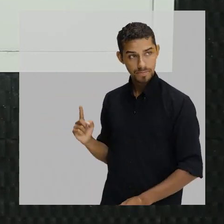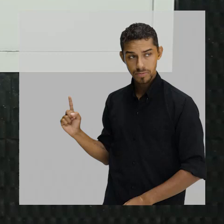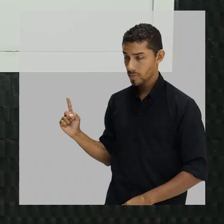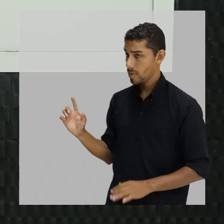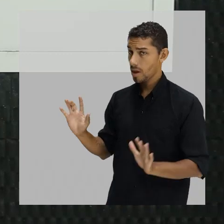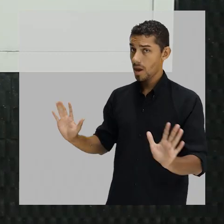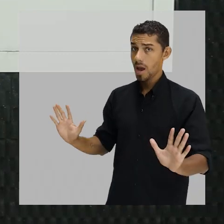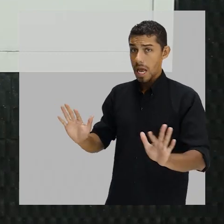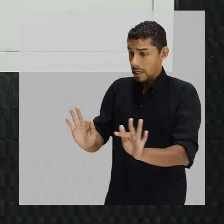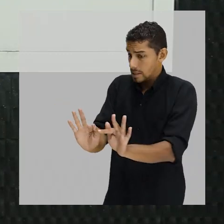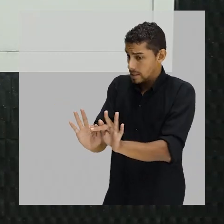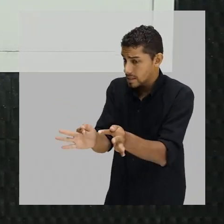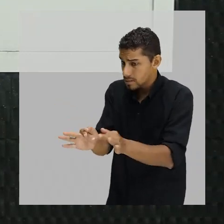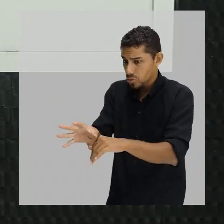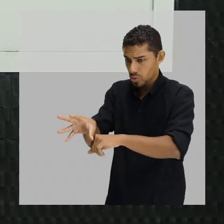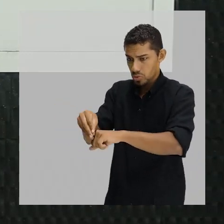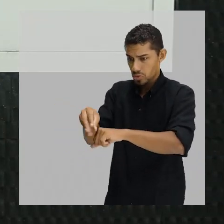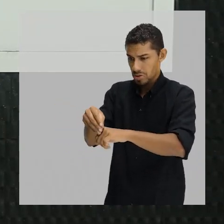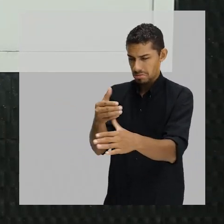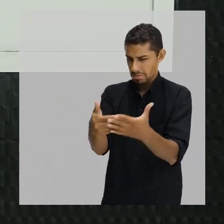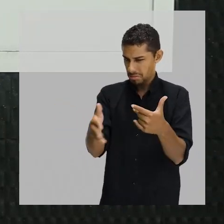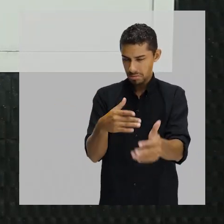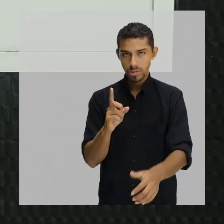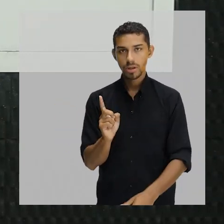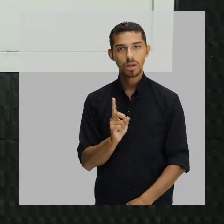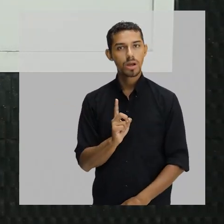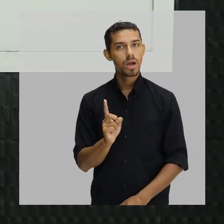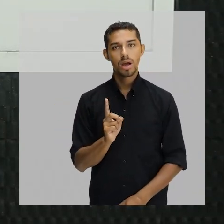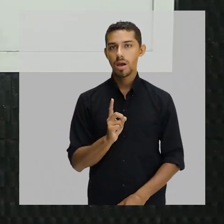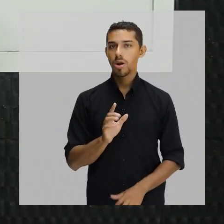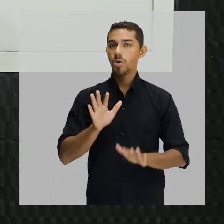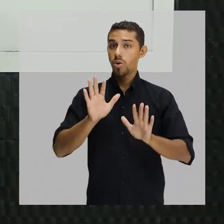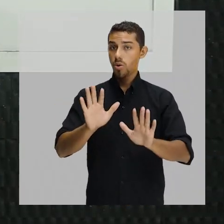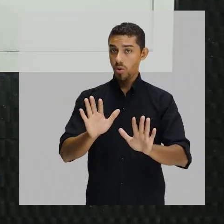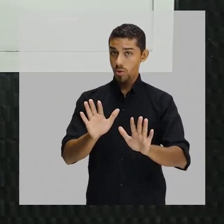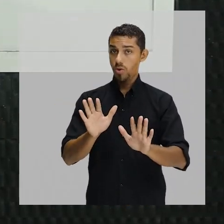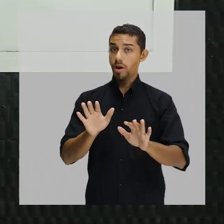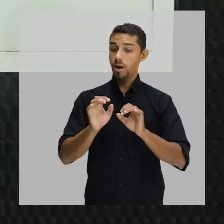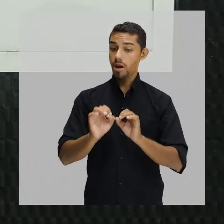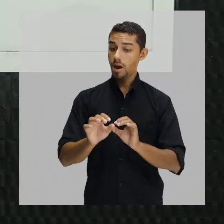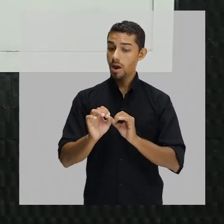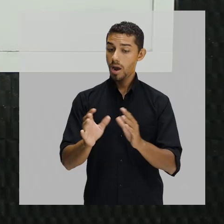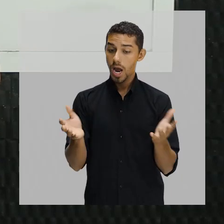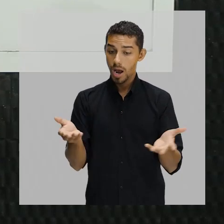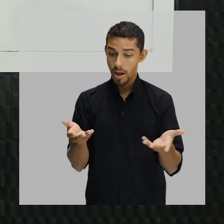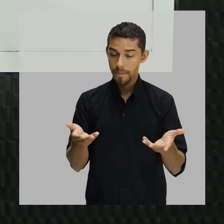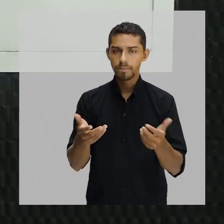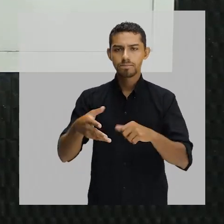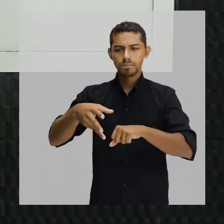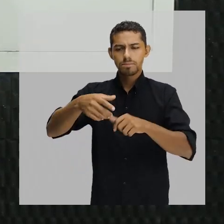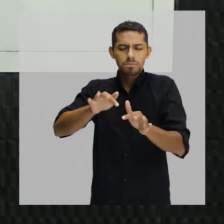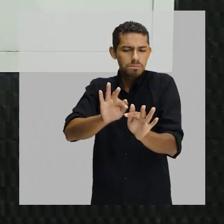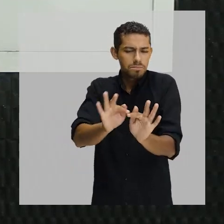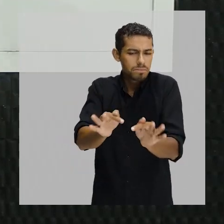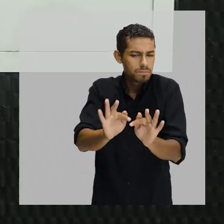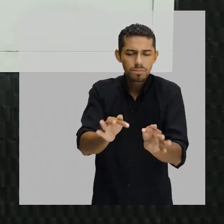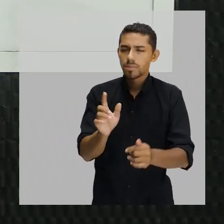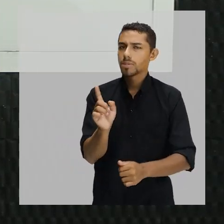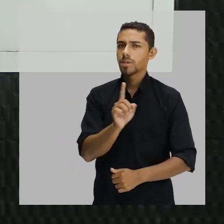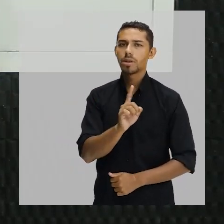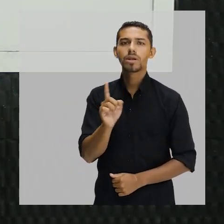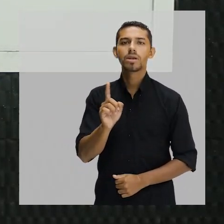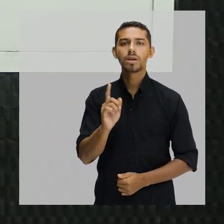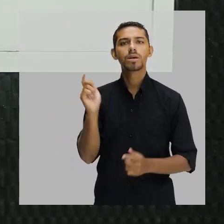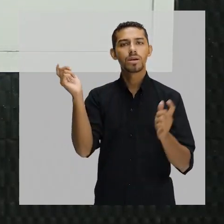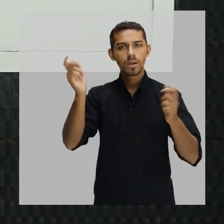não é um simples conhecimento. É isso que eu quero compartilhar com você. Não é um simples conhecimento. Este conhecimento